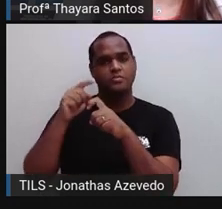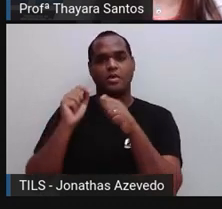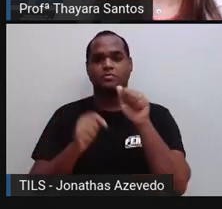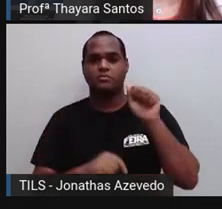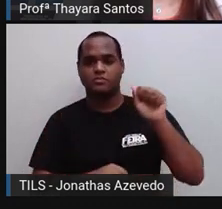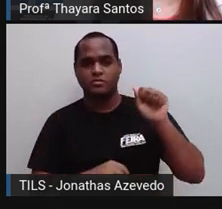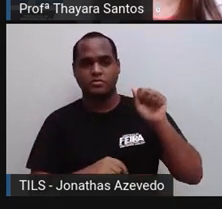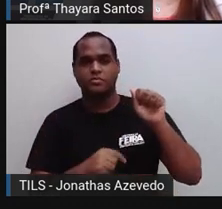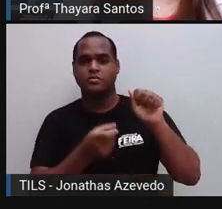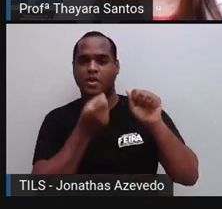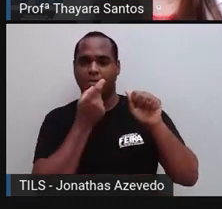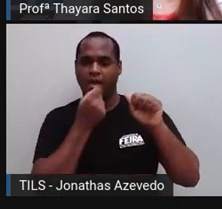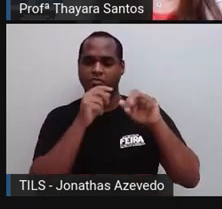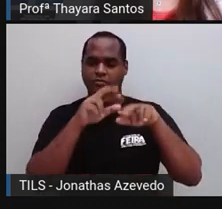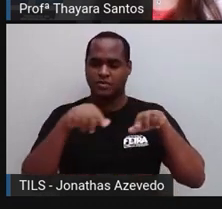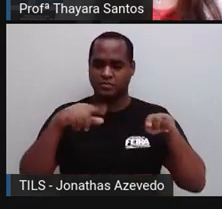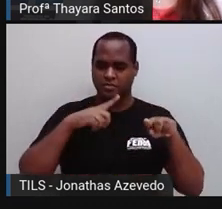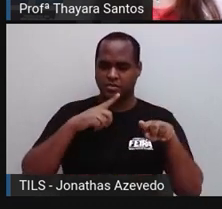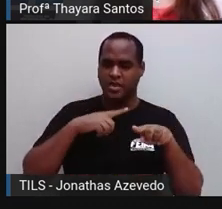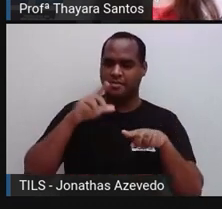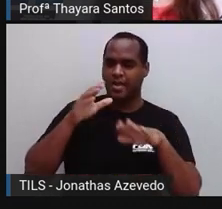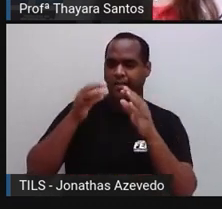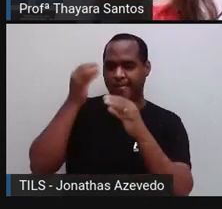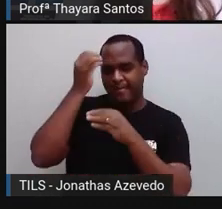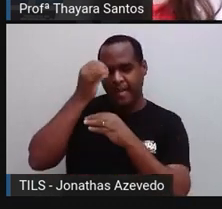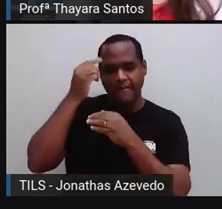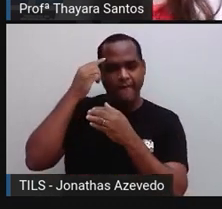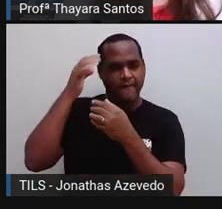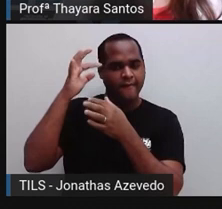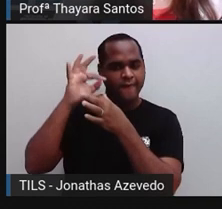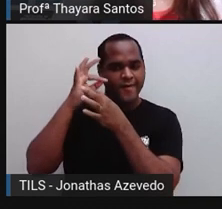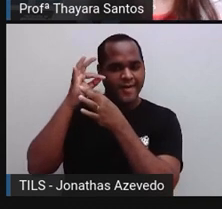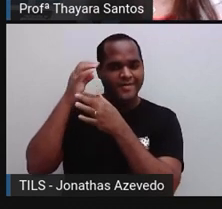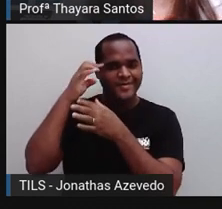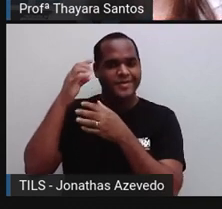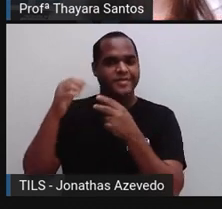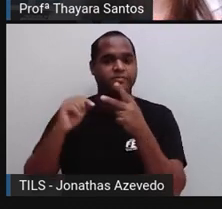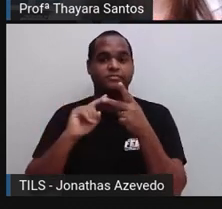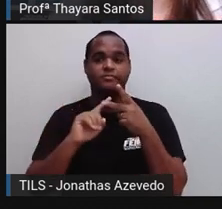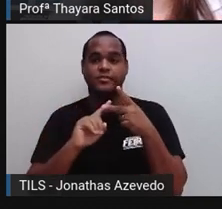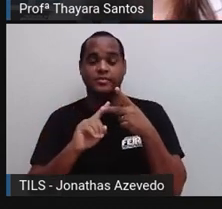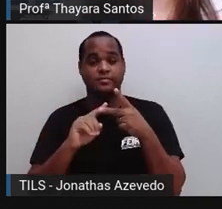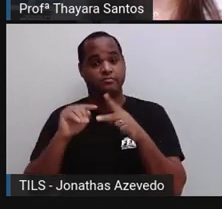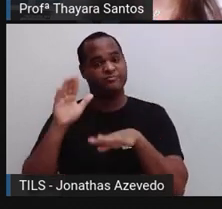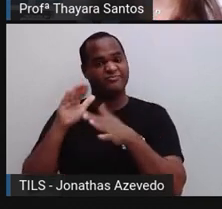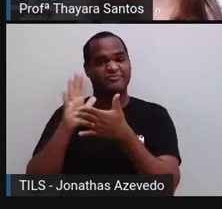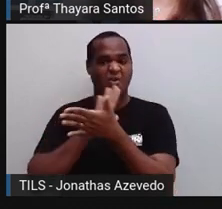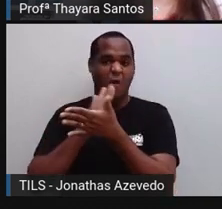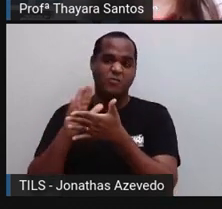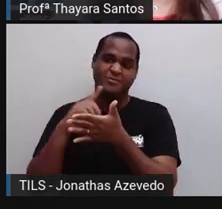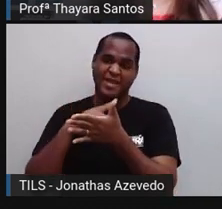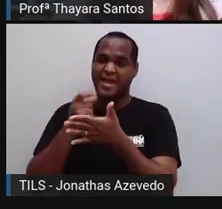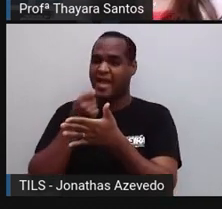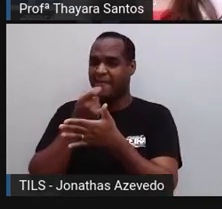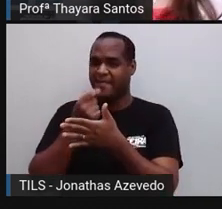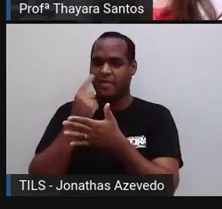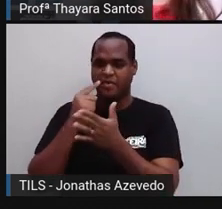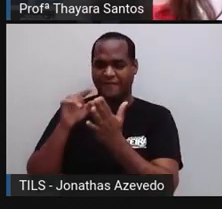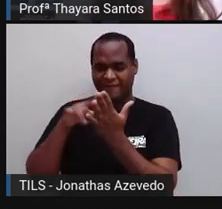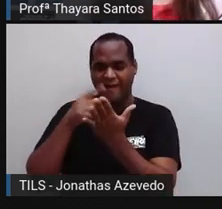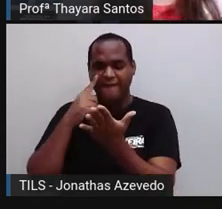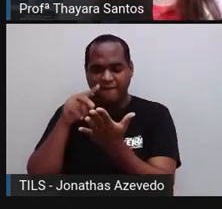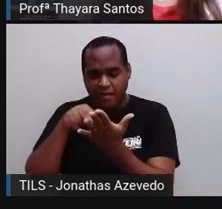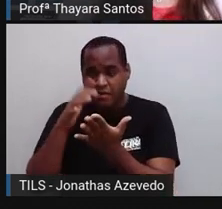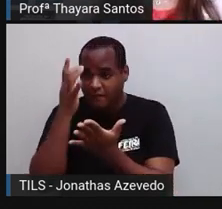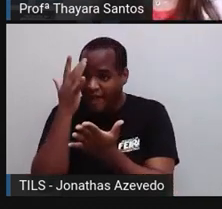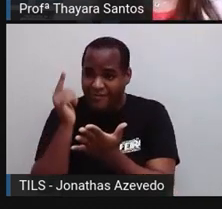letra A, muitos remédios criam dependência psíquica e física. Letra B, nem todos os remédios apresentam uma bula fácil de